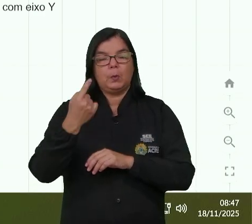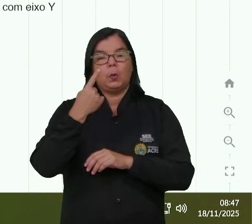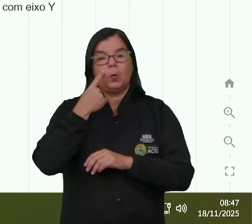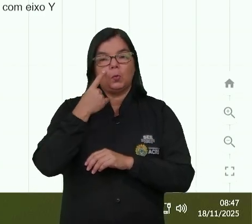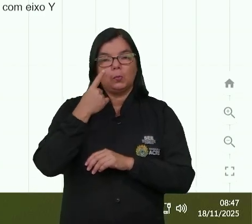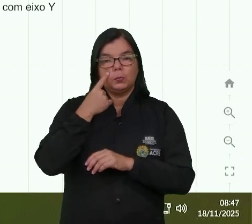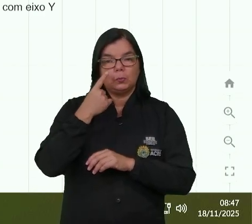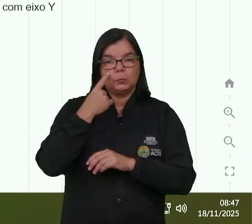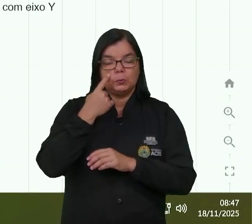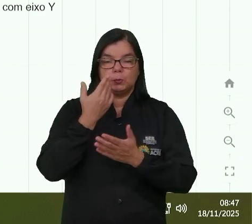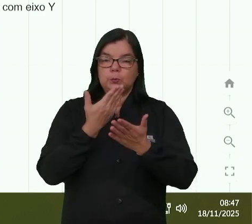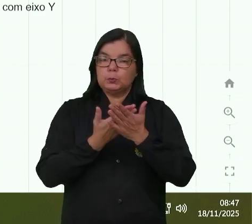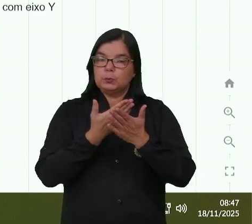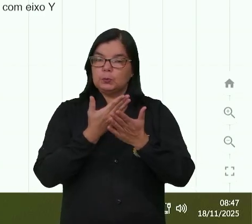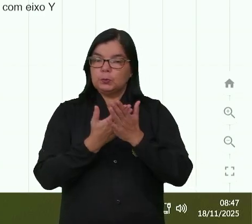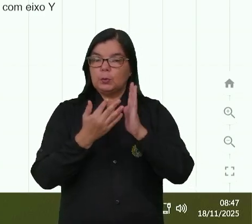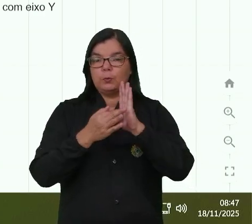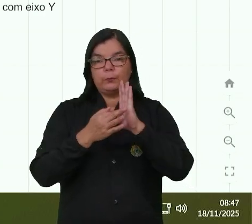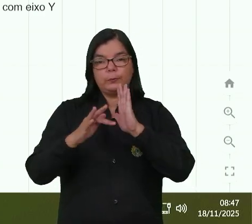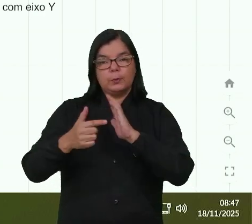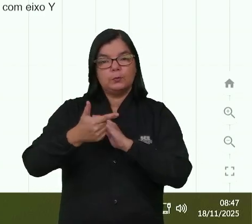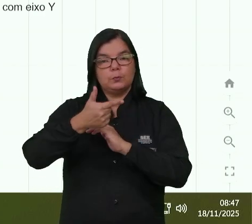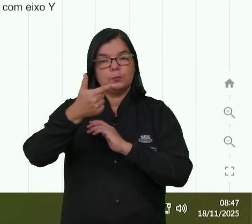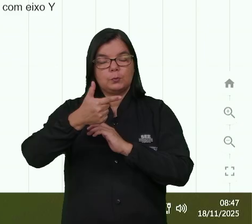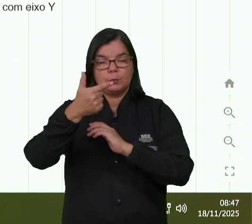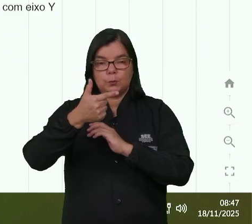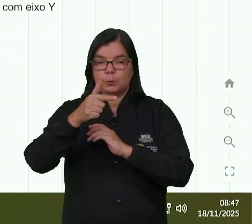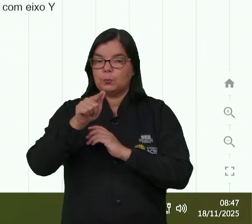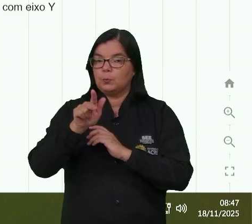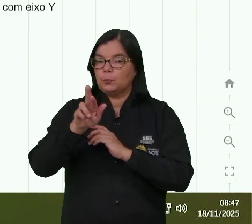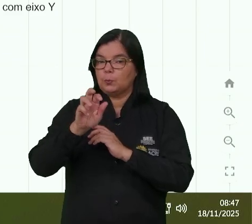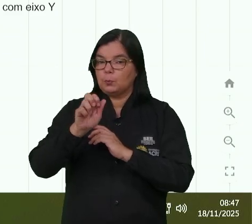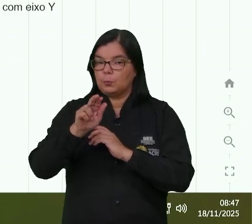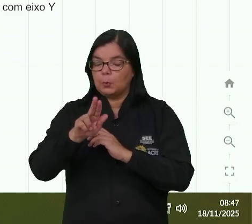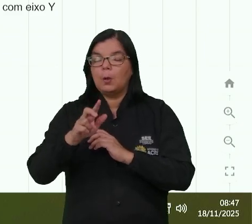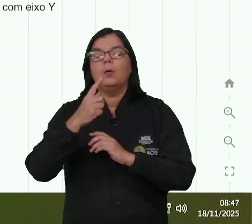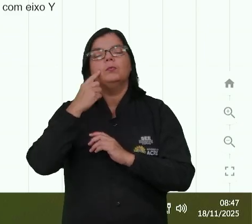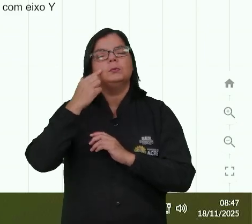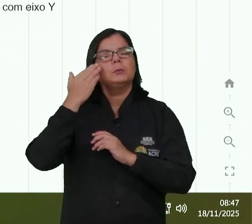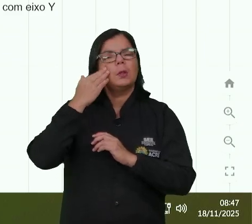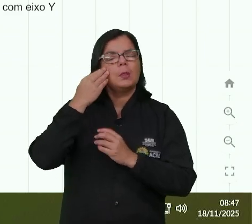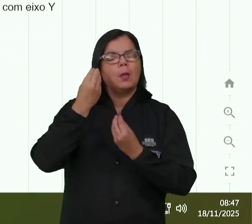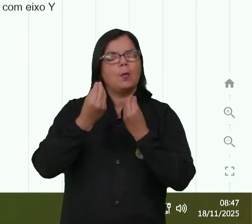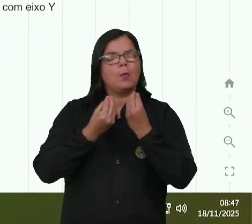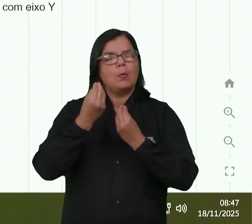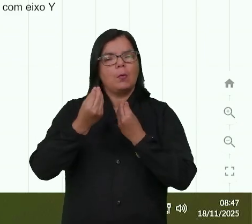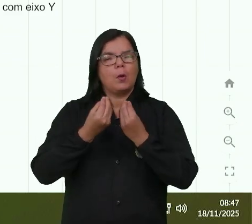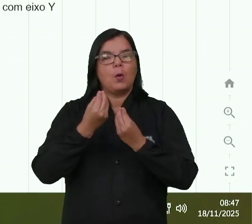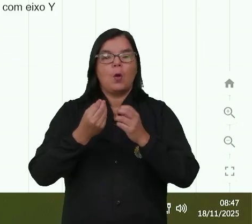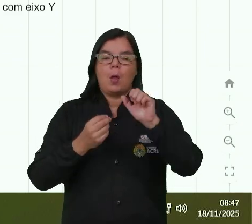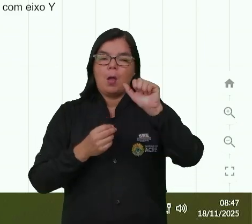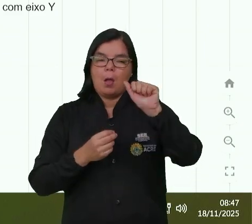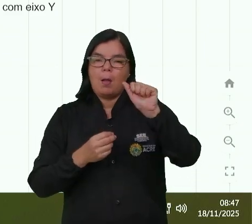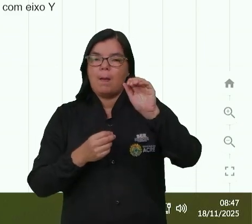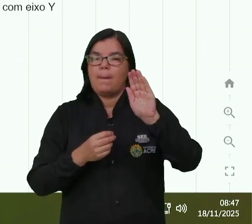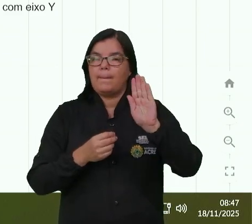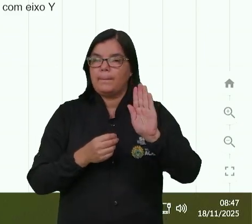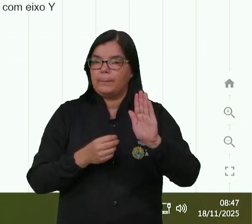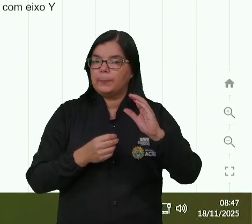estiver estudando uma função quadrática, você entenda a função de cada um desses